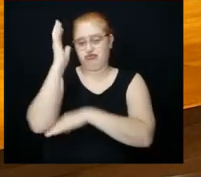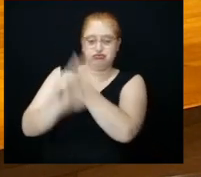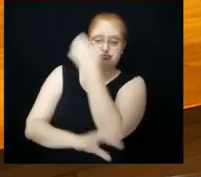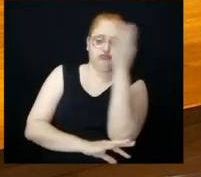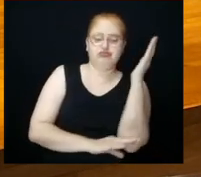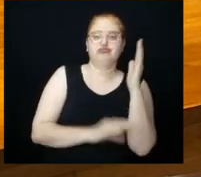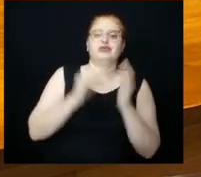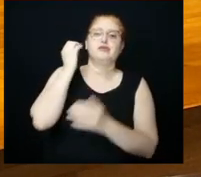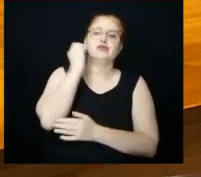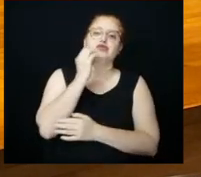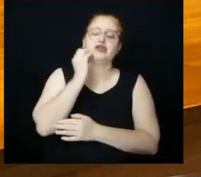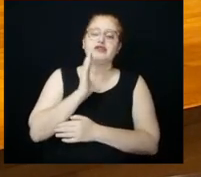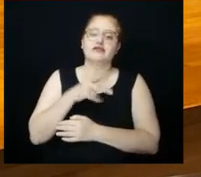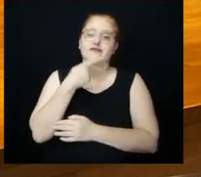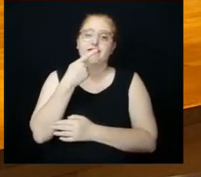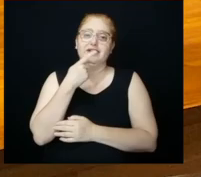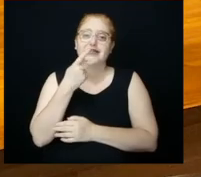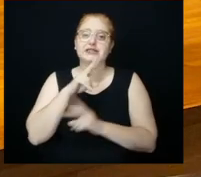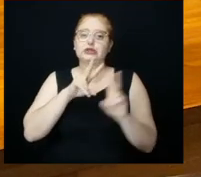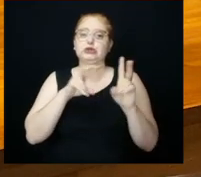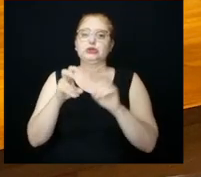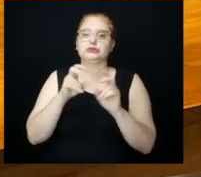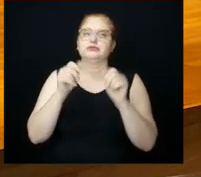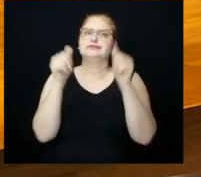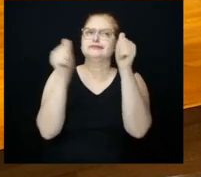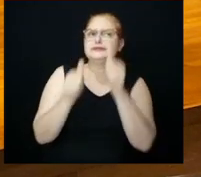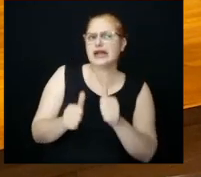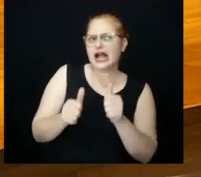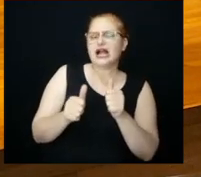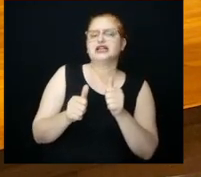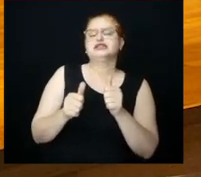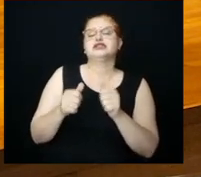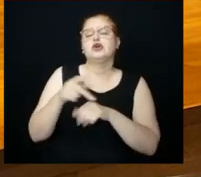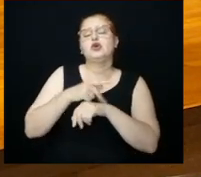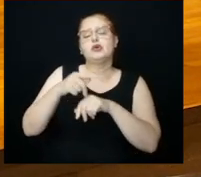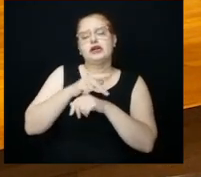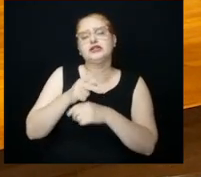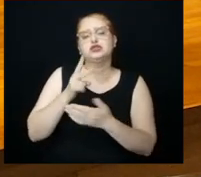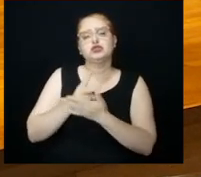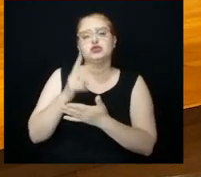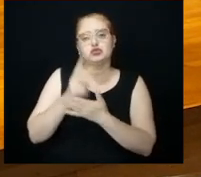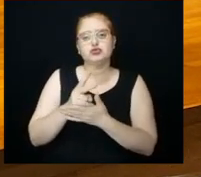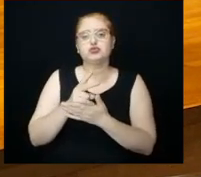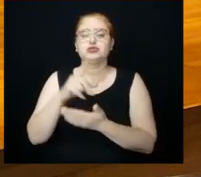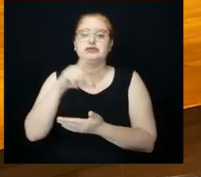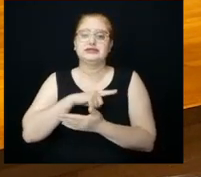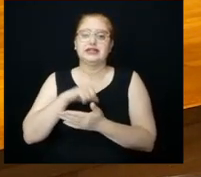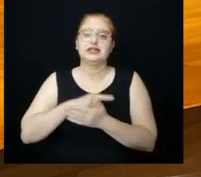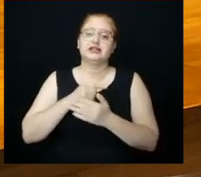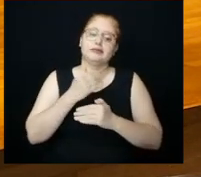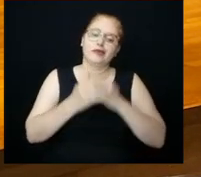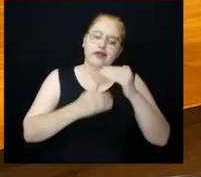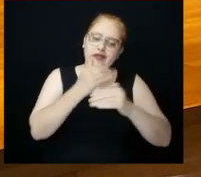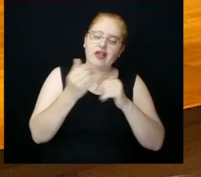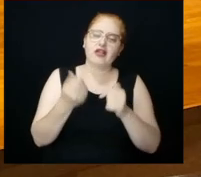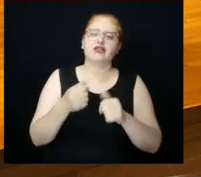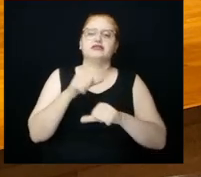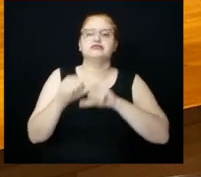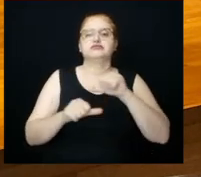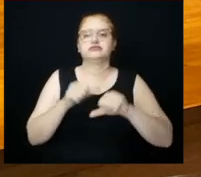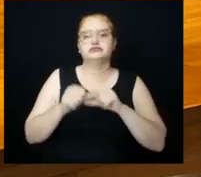E o Moçambique, como eu já falei sobre aquela imagem, né, até hoje esses países eles continuam passando por um processo de